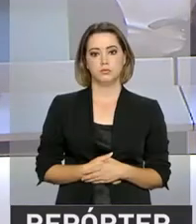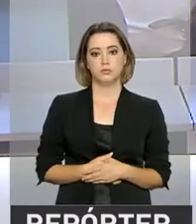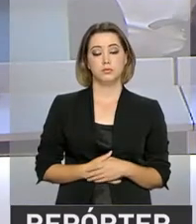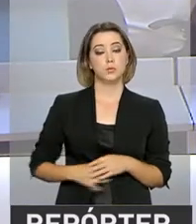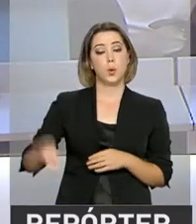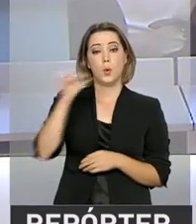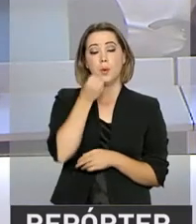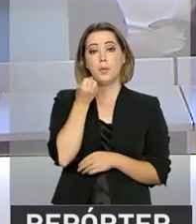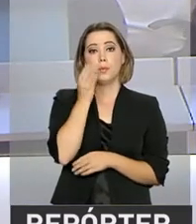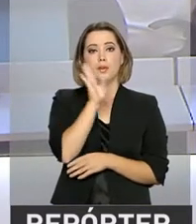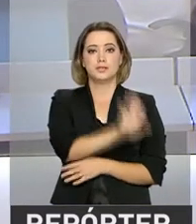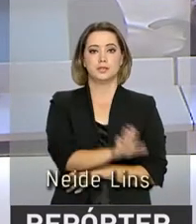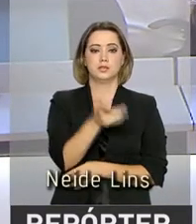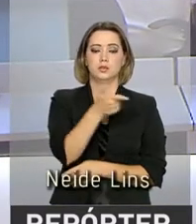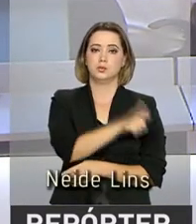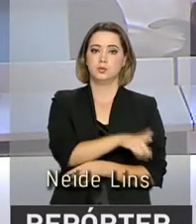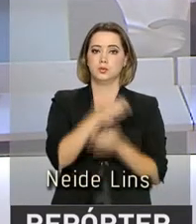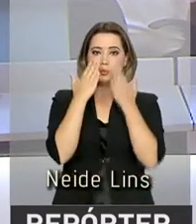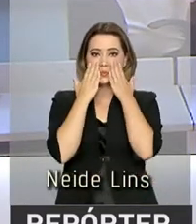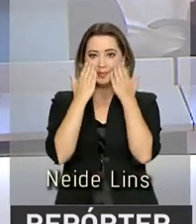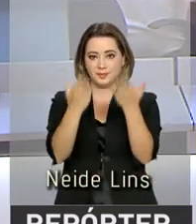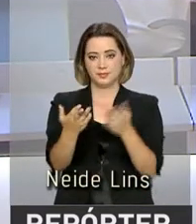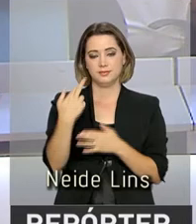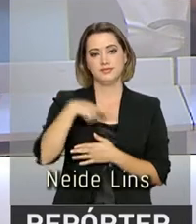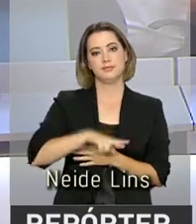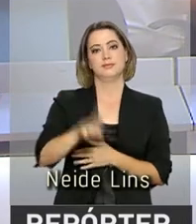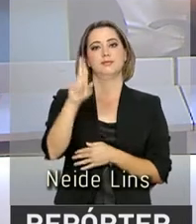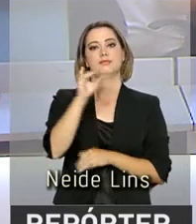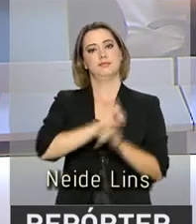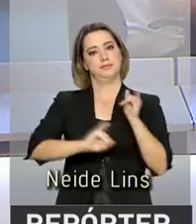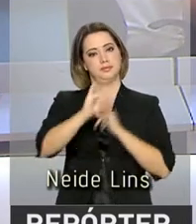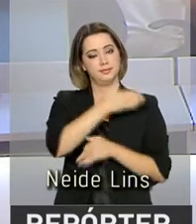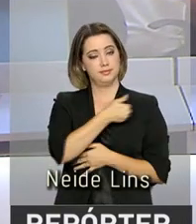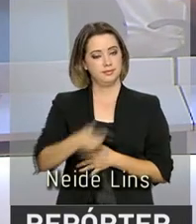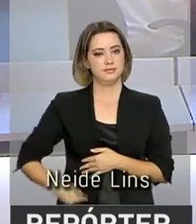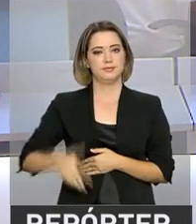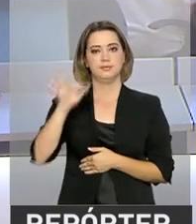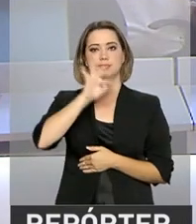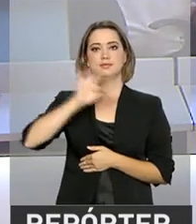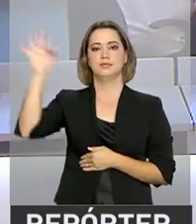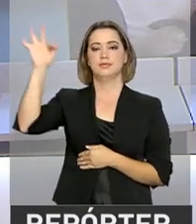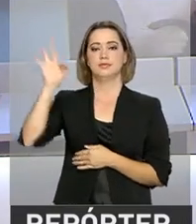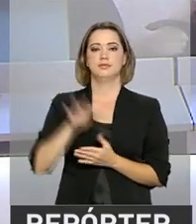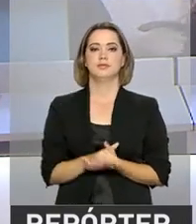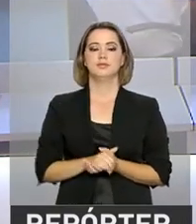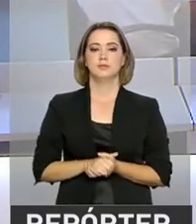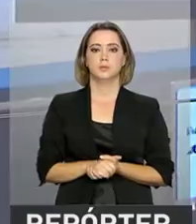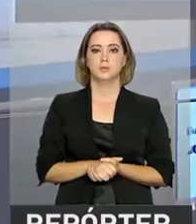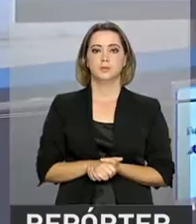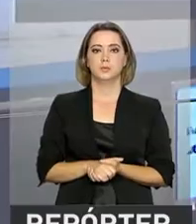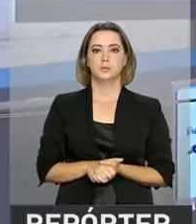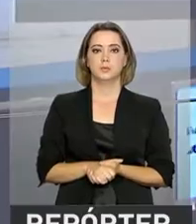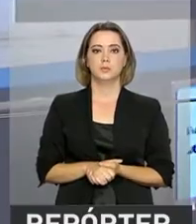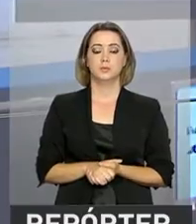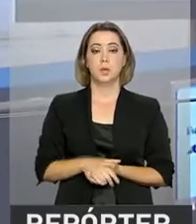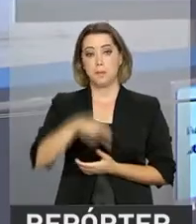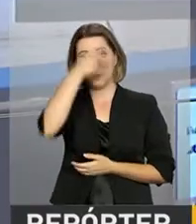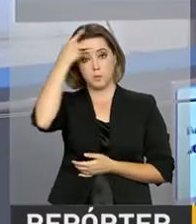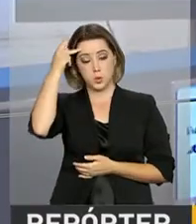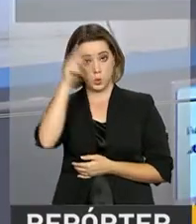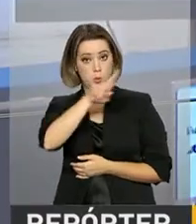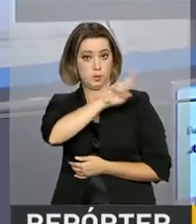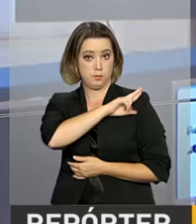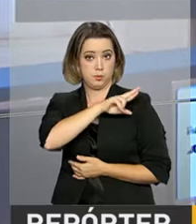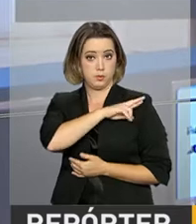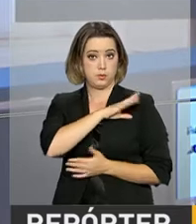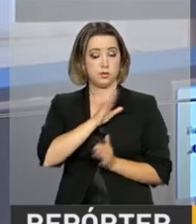Olá, boa tarde. Começa agora mais uma edição do Repórter NBR com as notícias do governo federal. O relator do